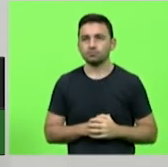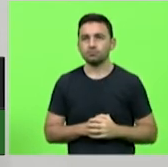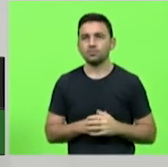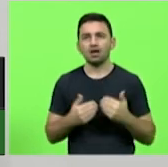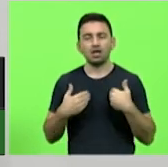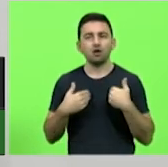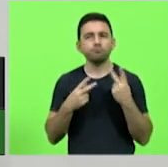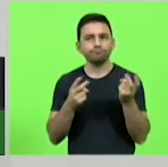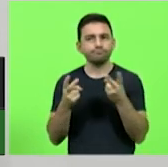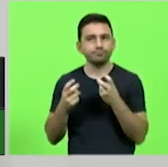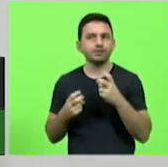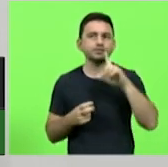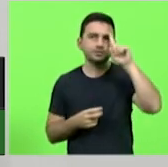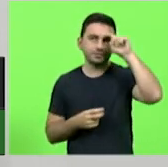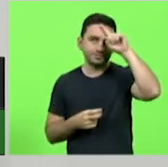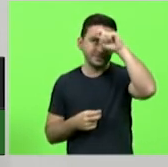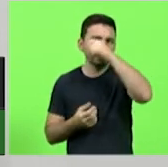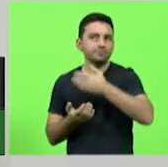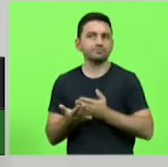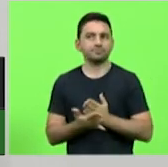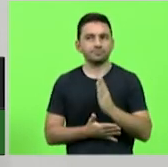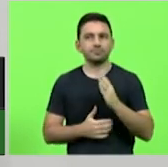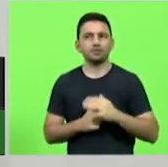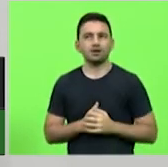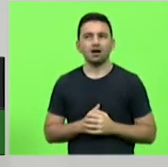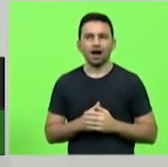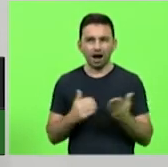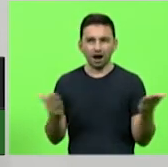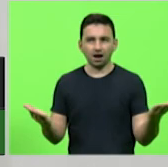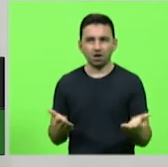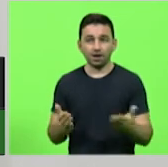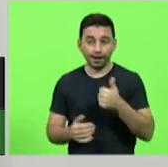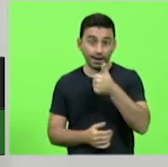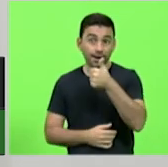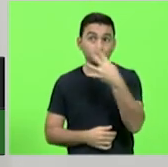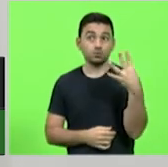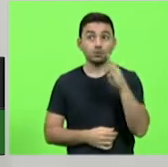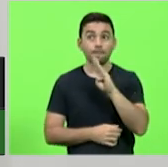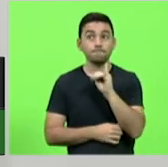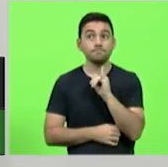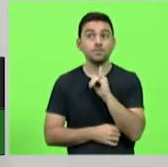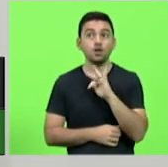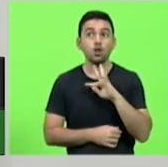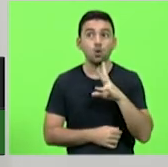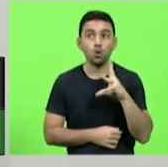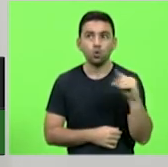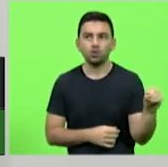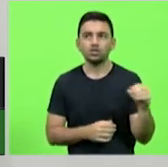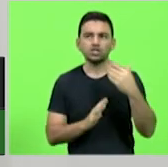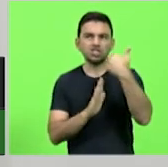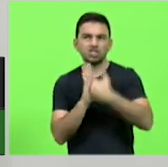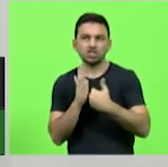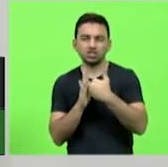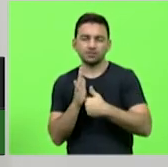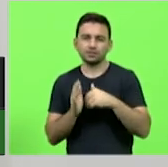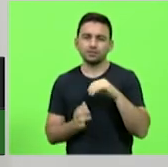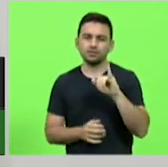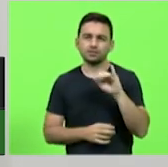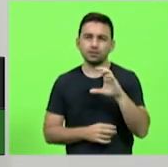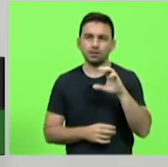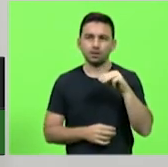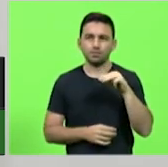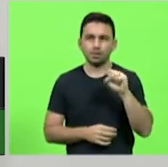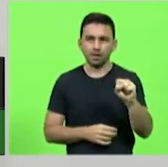isso tem dificuldade de ser aprovado. Agora, 14 bilhões de isenções de ICMS para beneficiar